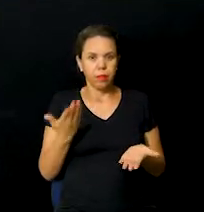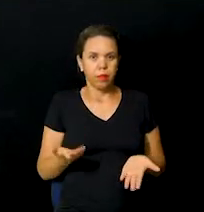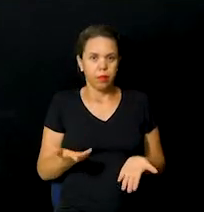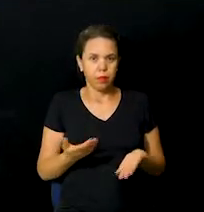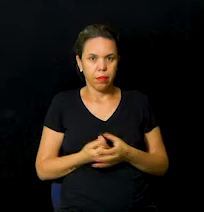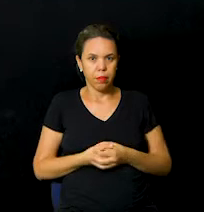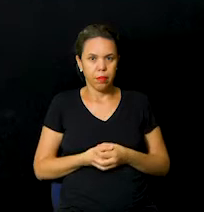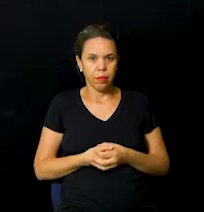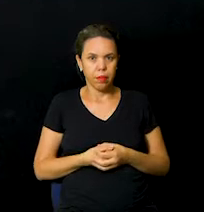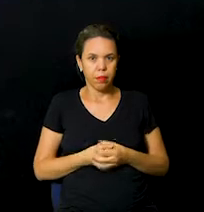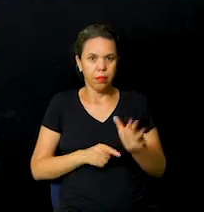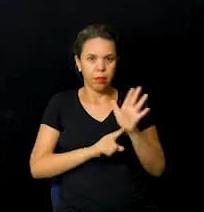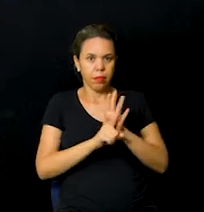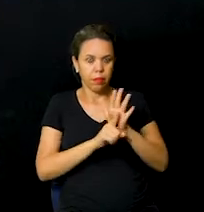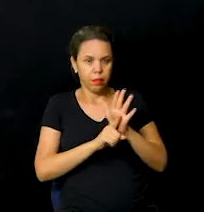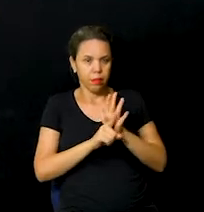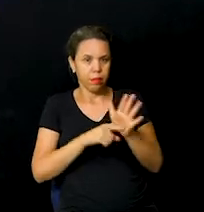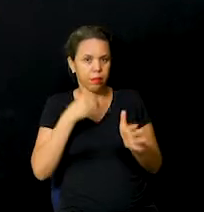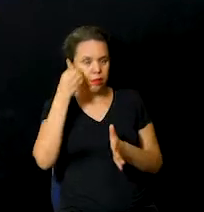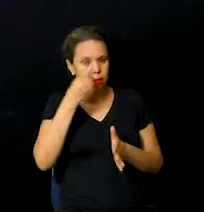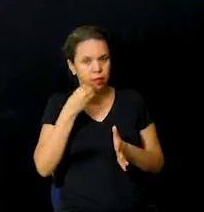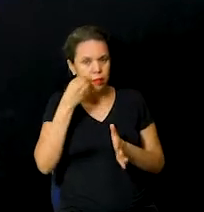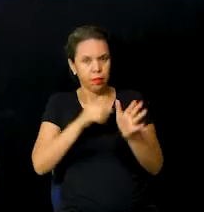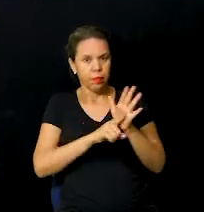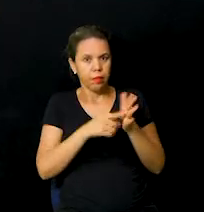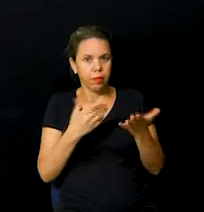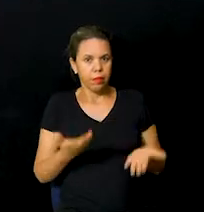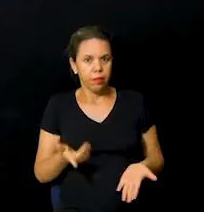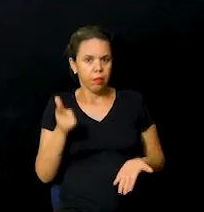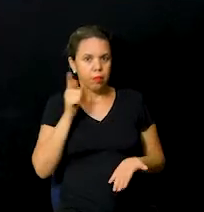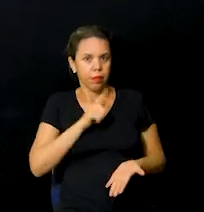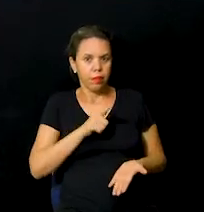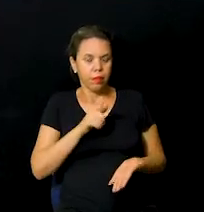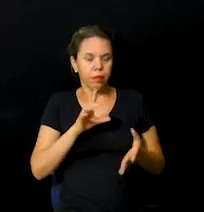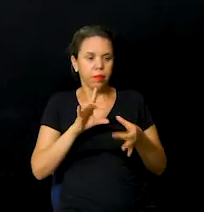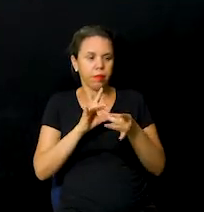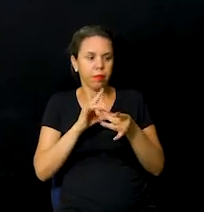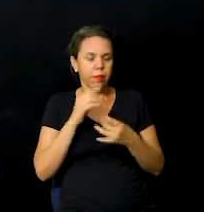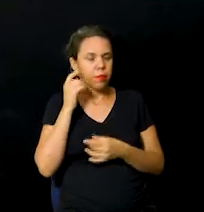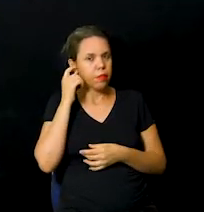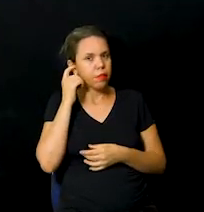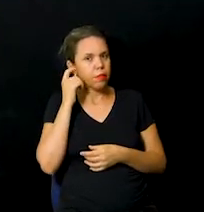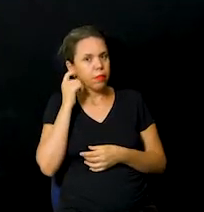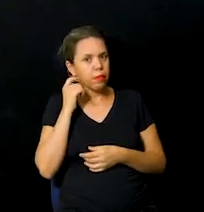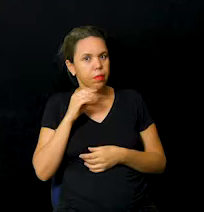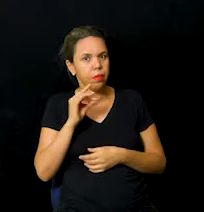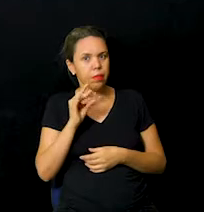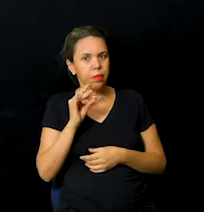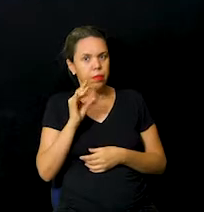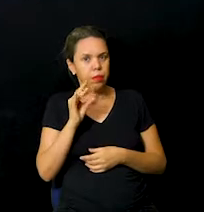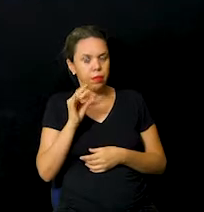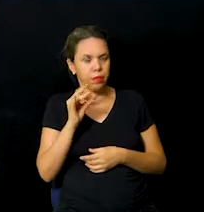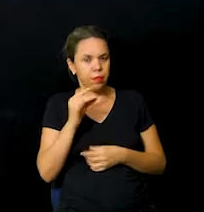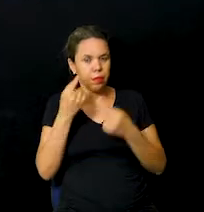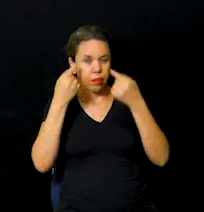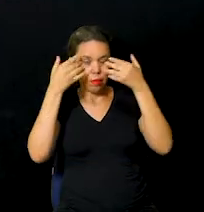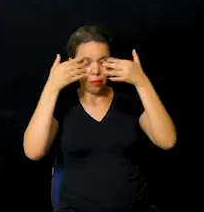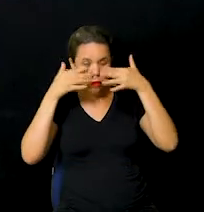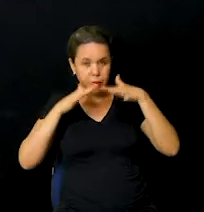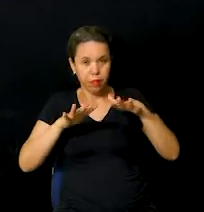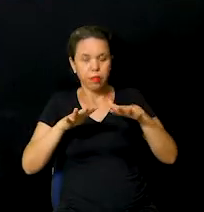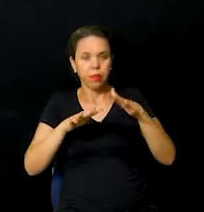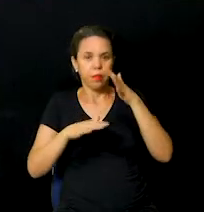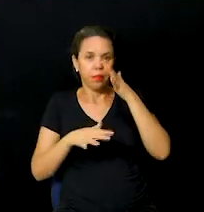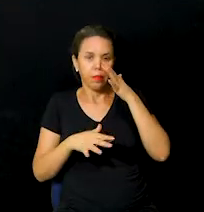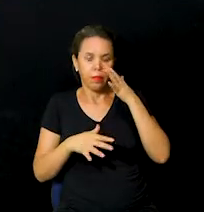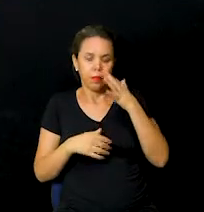E aí, através de muitos estudos, conhecimentos e pesquisas, eu consegui associar um tipo de cola, um tipo de fio e